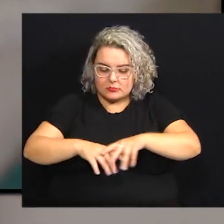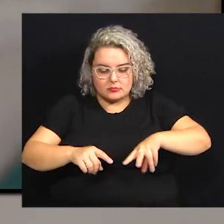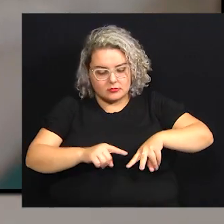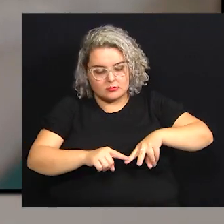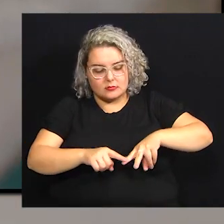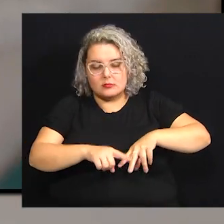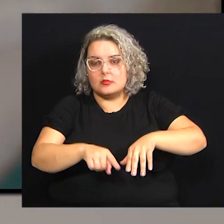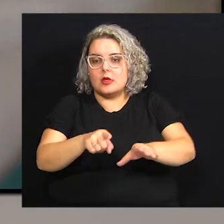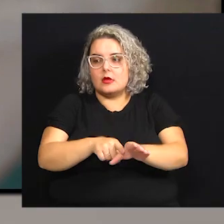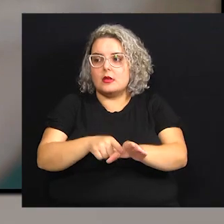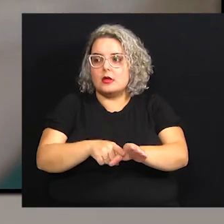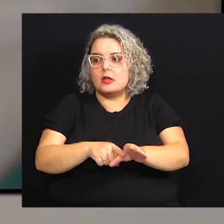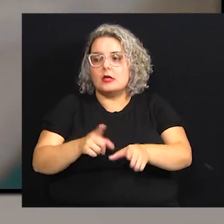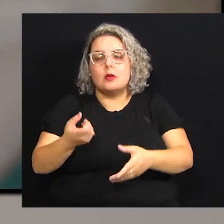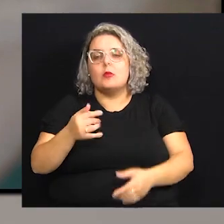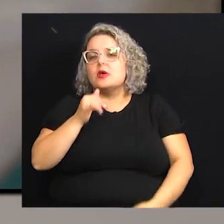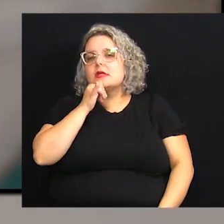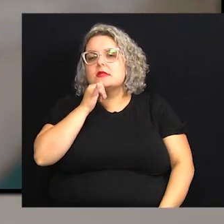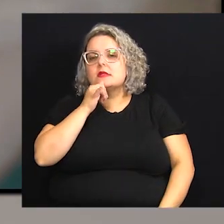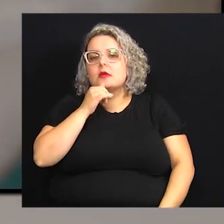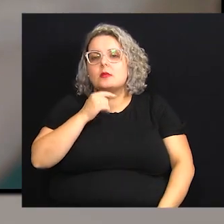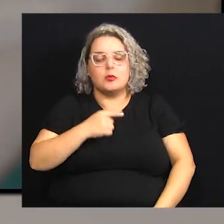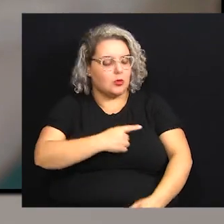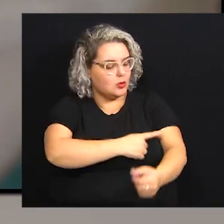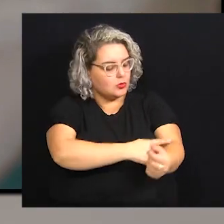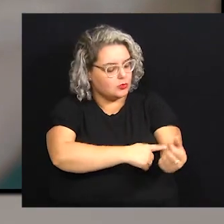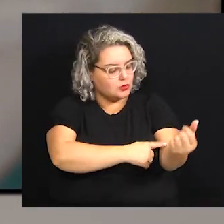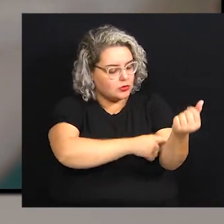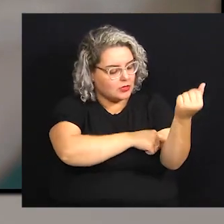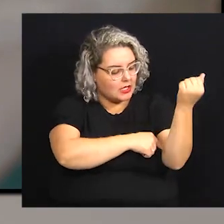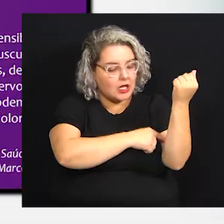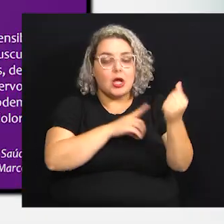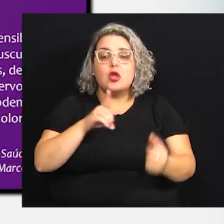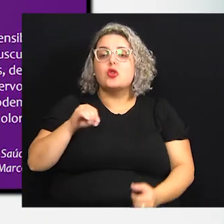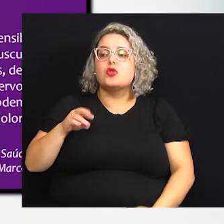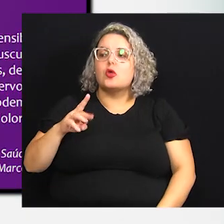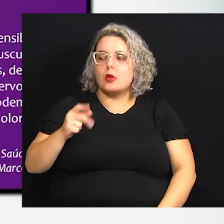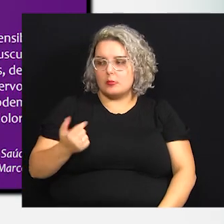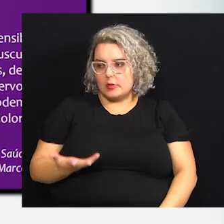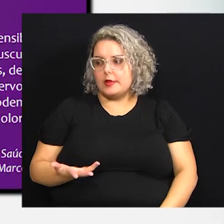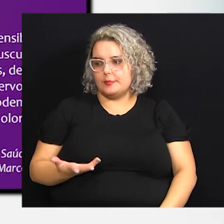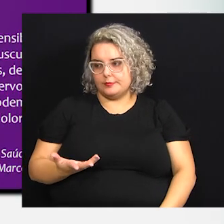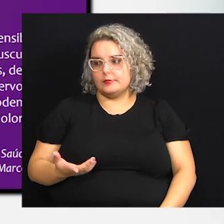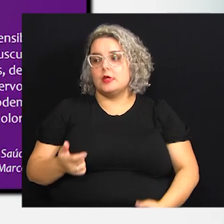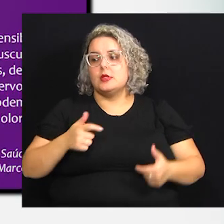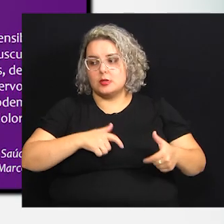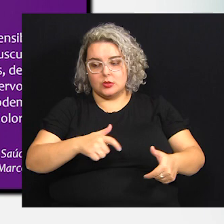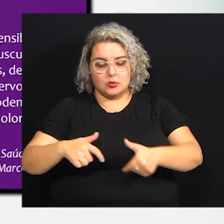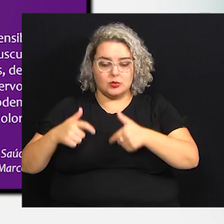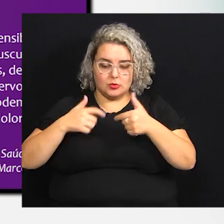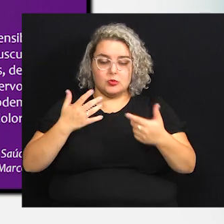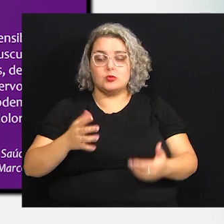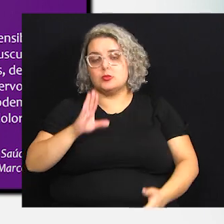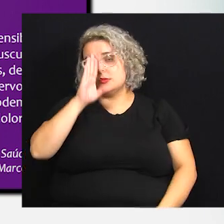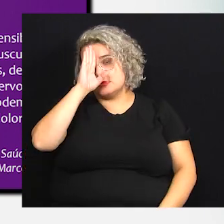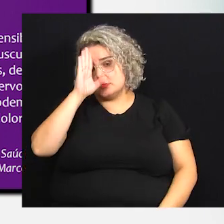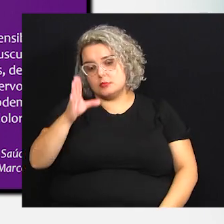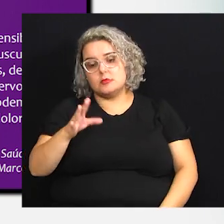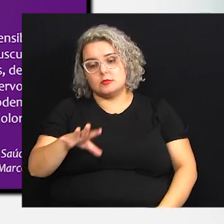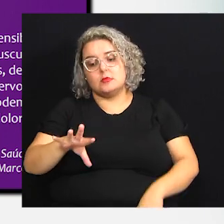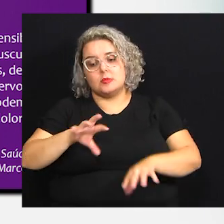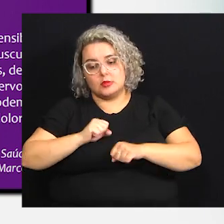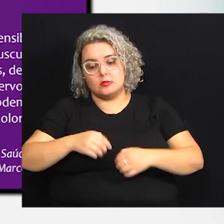lugares mais quentinhos, como as dobras, sabe? E nas regiões dos nervos também. Então, nesses dois locais estão os principais